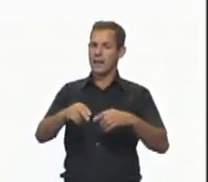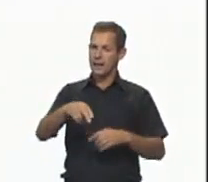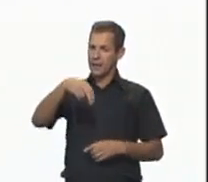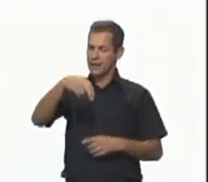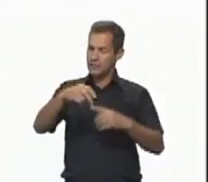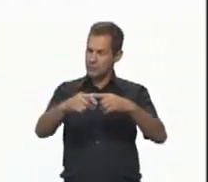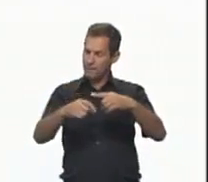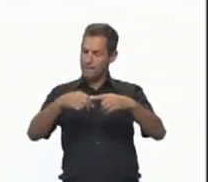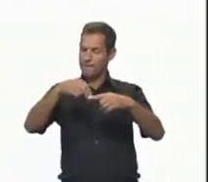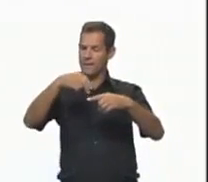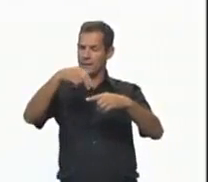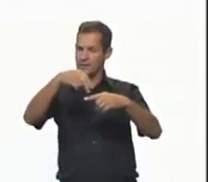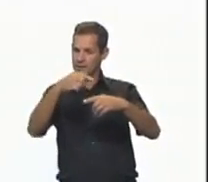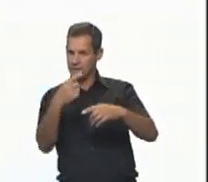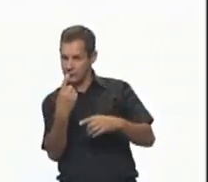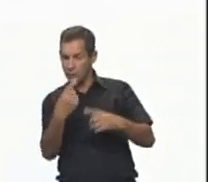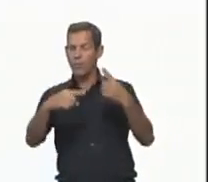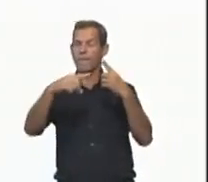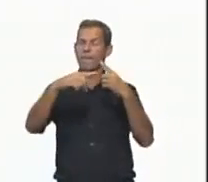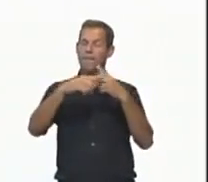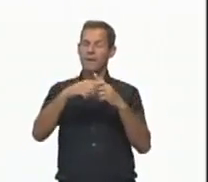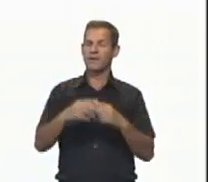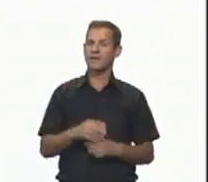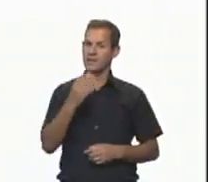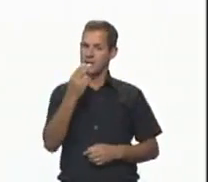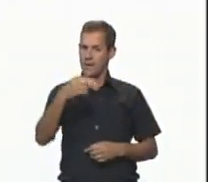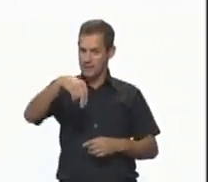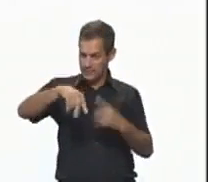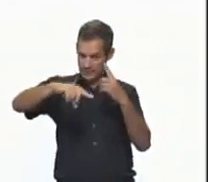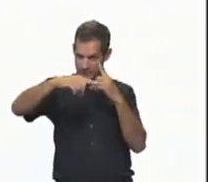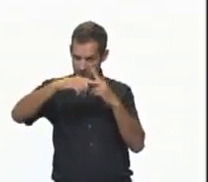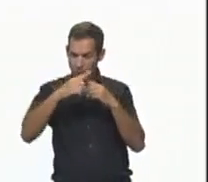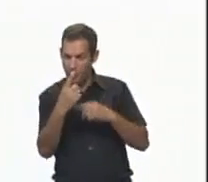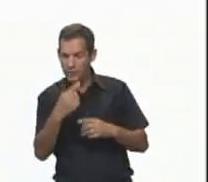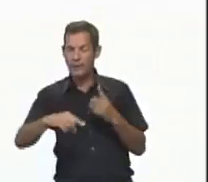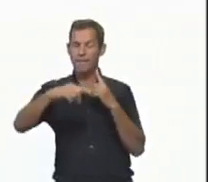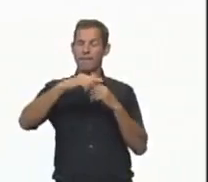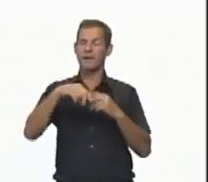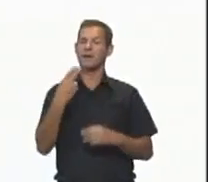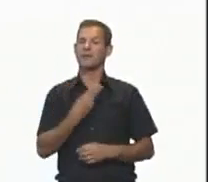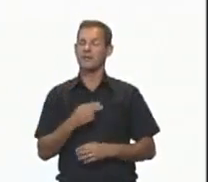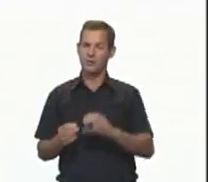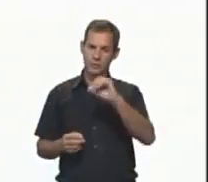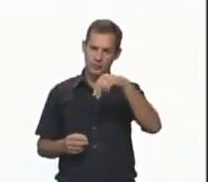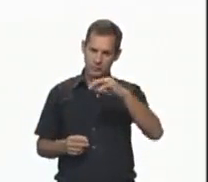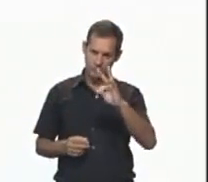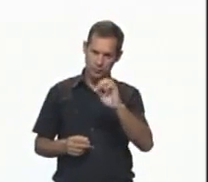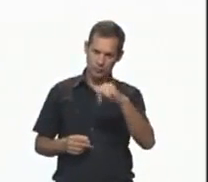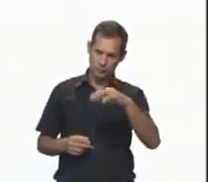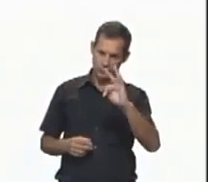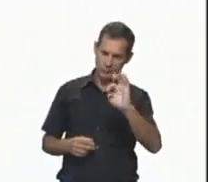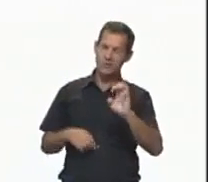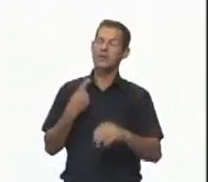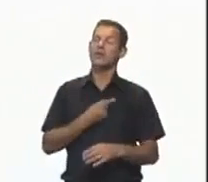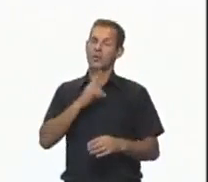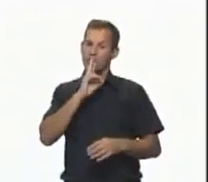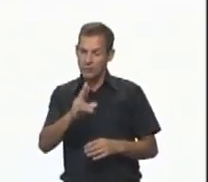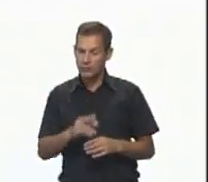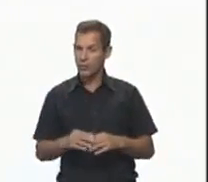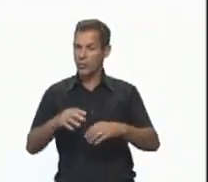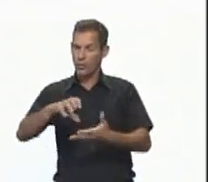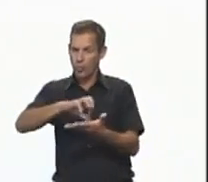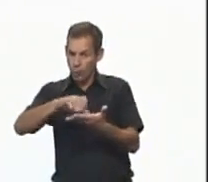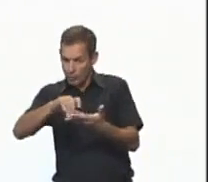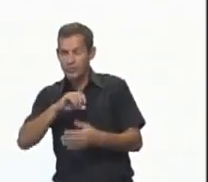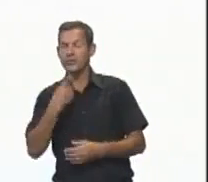1 sobre n mais 1 mais a nossa constante, né? Integrais que a gente resolve dessa